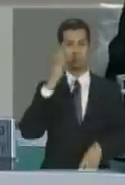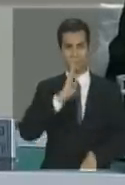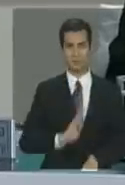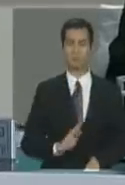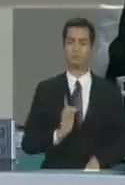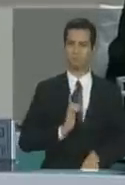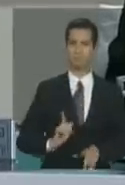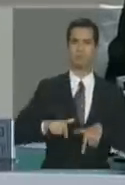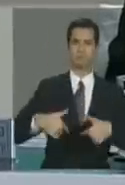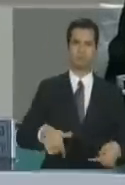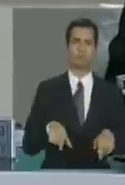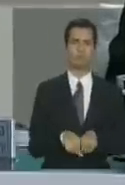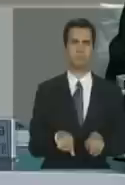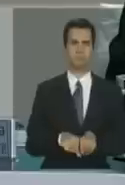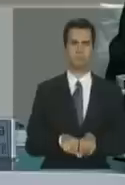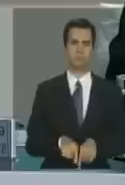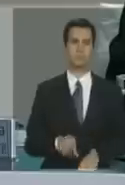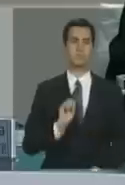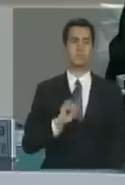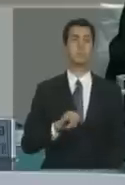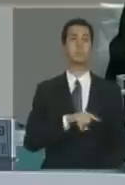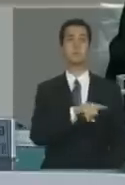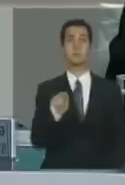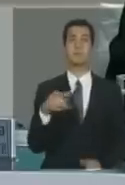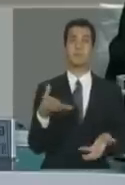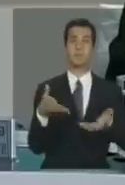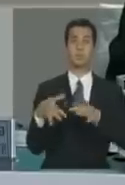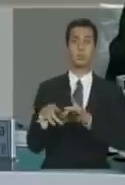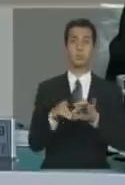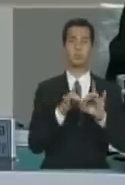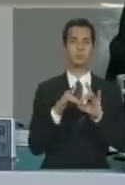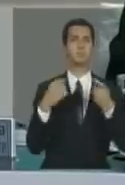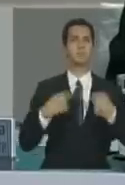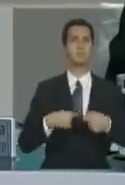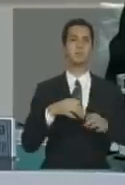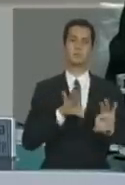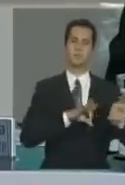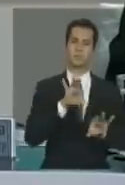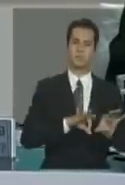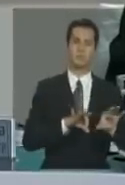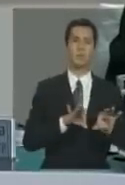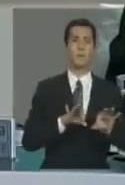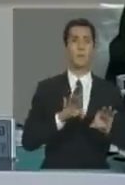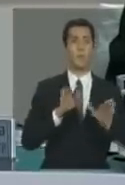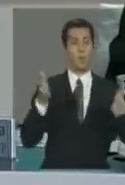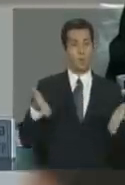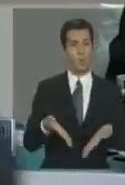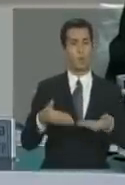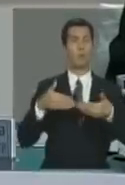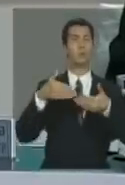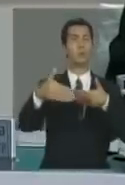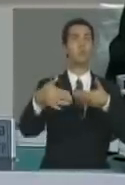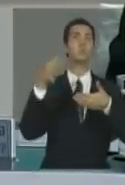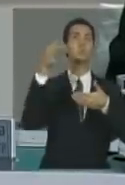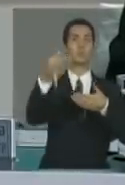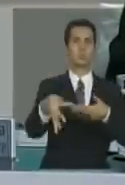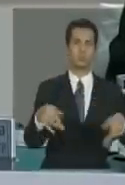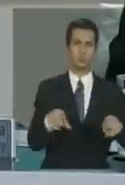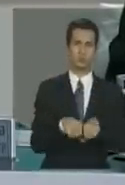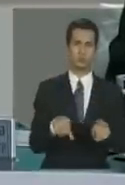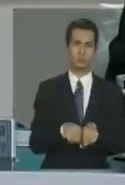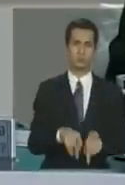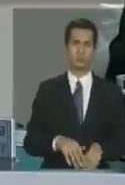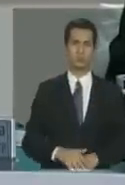sustentável. Se você quer unir, você tem que ter uma capacidade de planejamento e de formulação de médio e longo prazo. Essa palavra